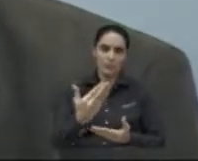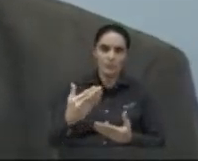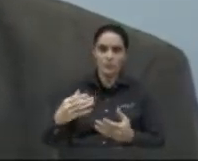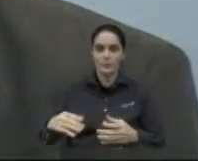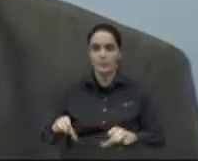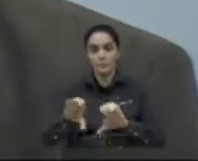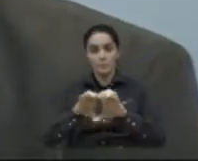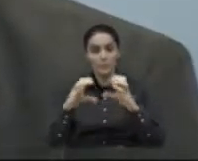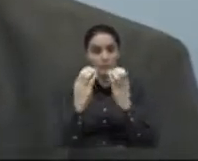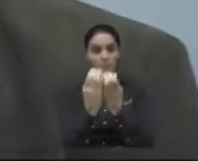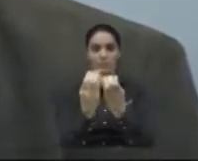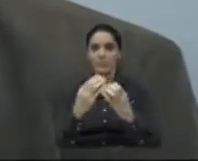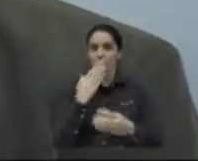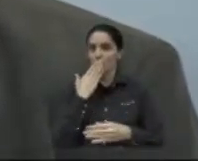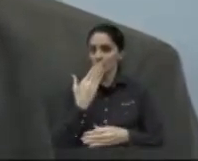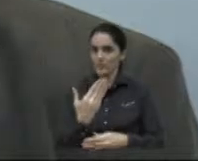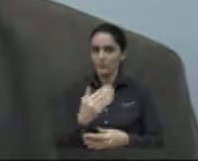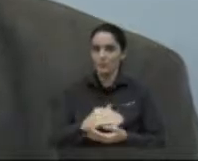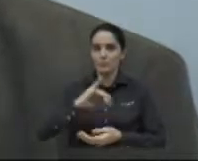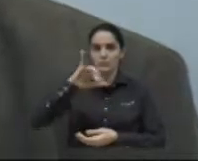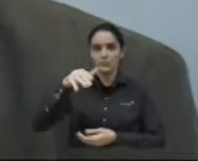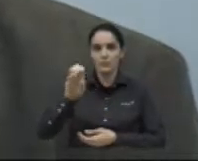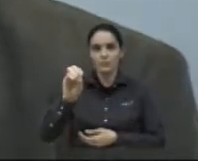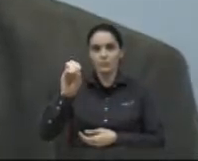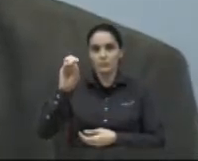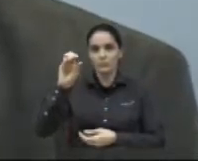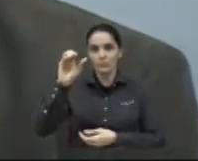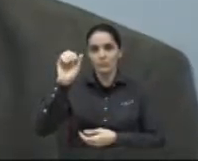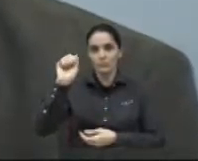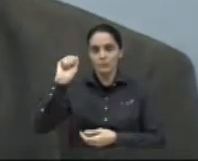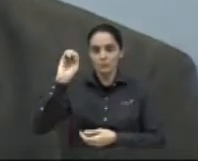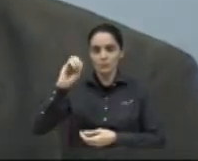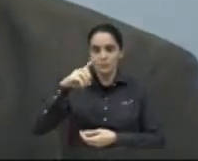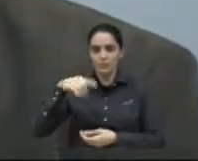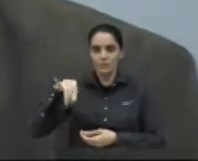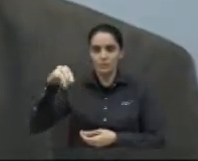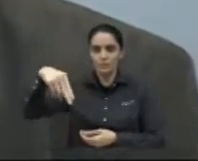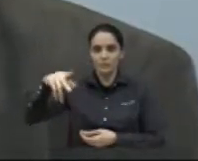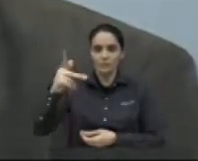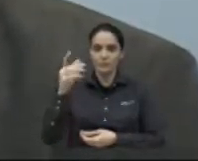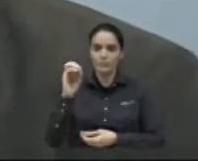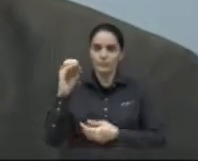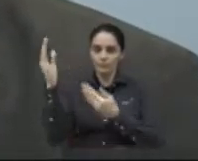entorno. Então, o Joãozinho, nós homenageamos aqui nessa noite.